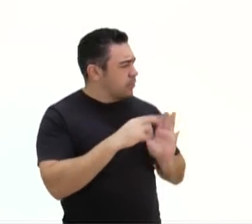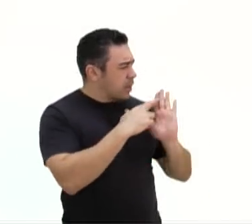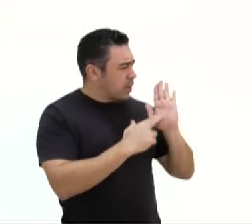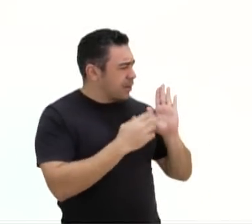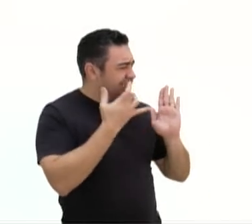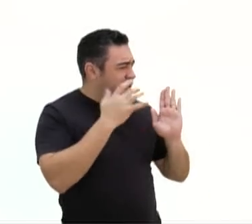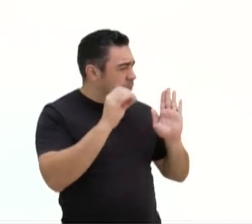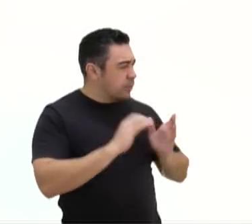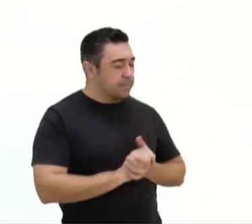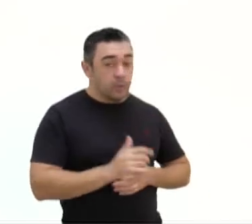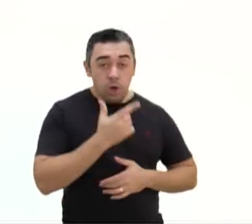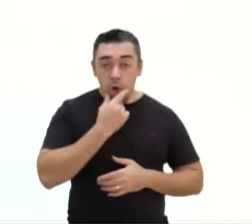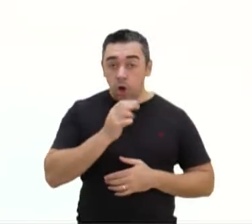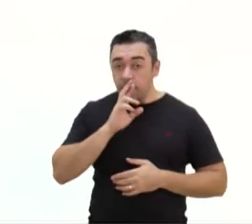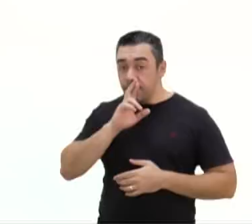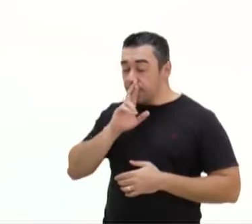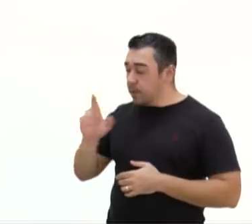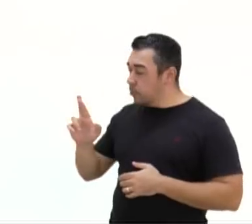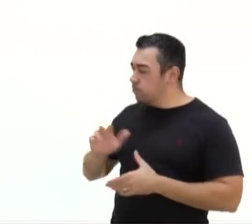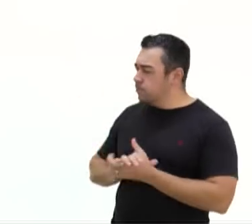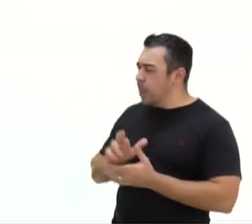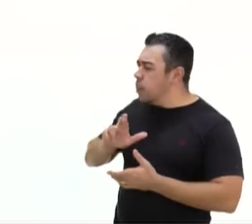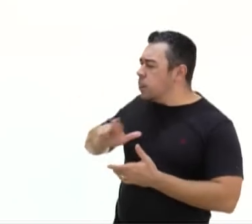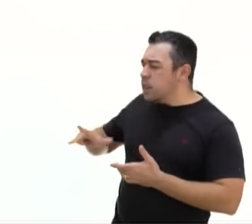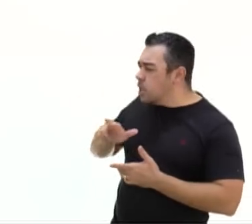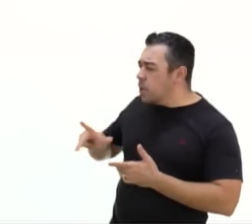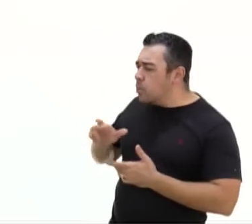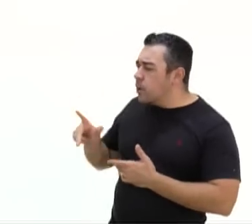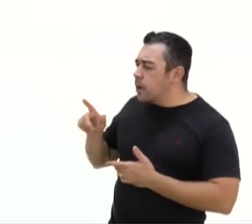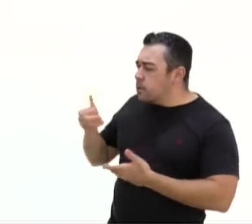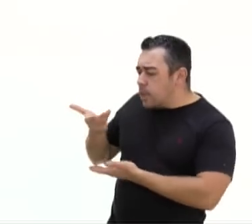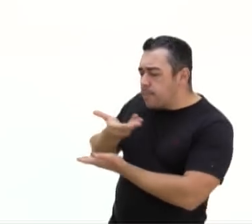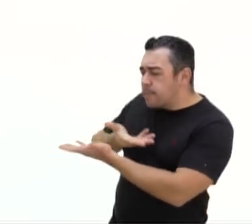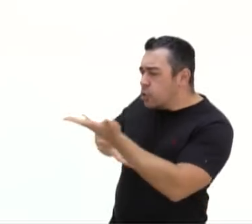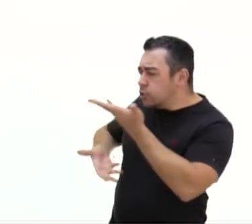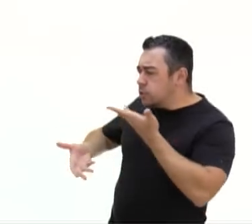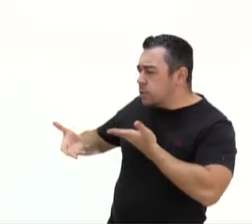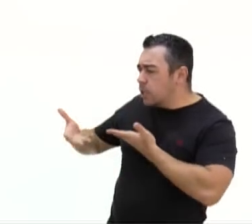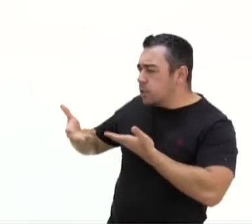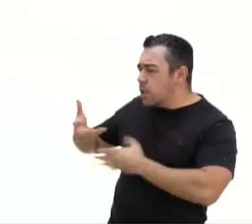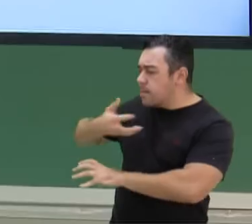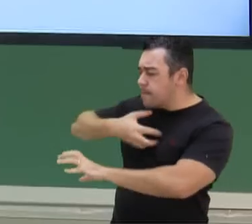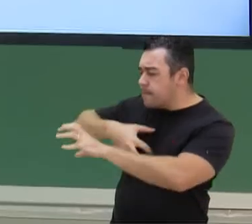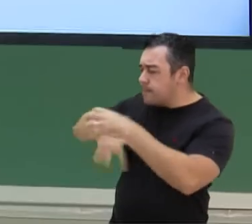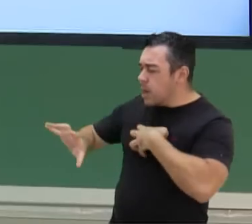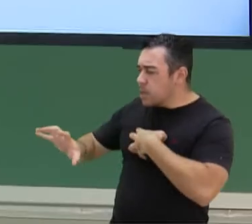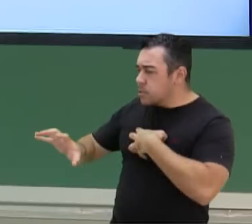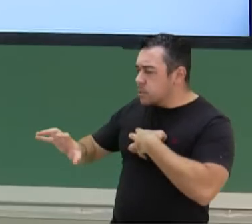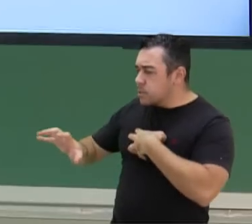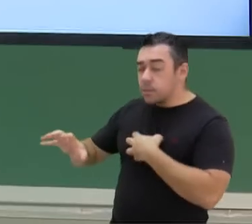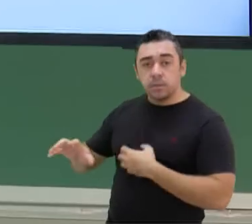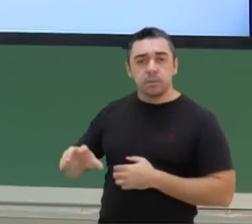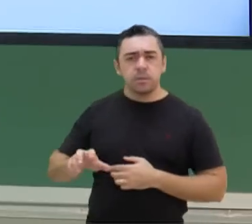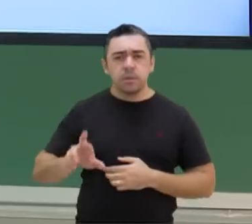Confúcio respondeu: não é a reciprocidade tal palavra? Anote